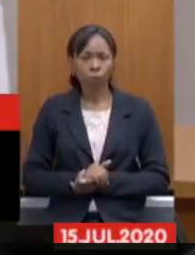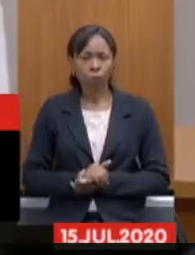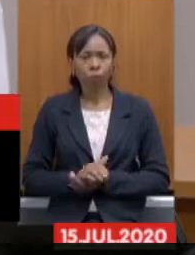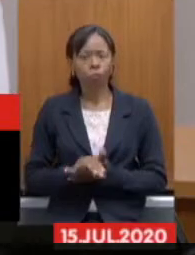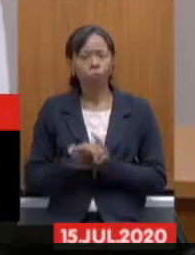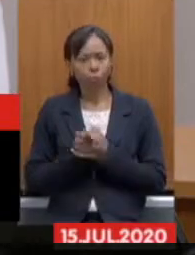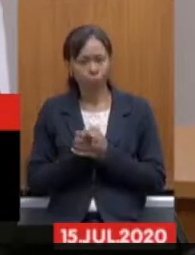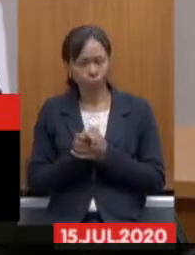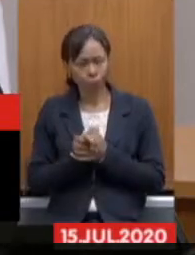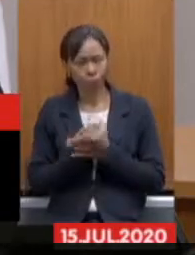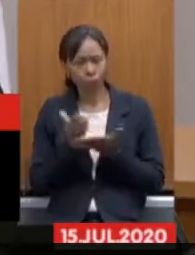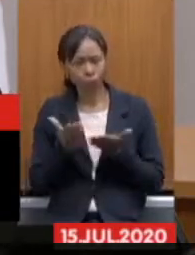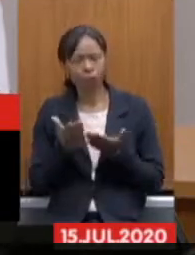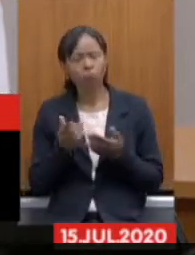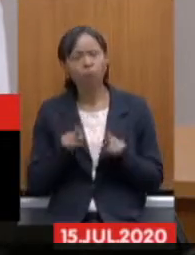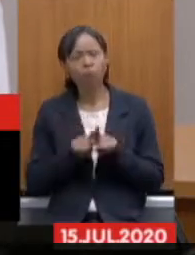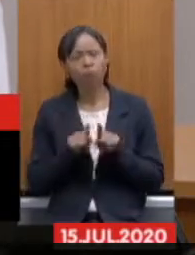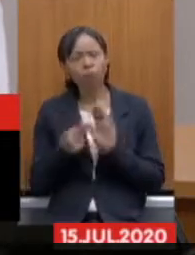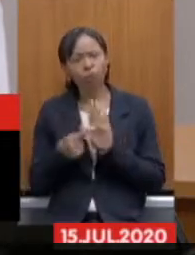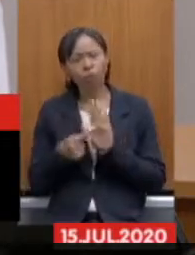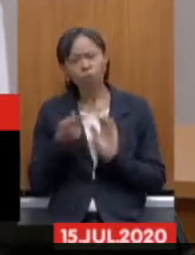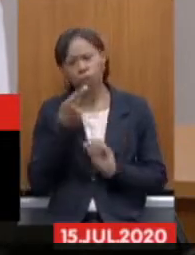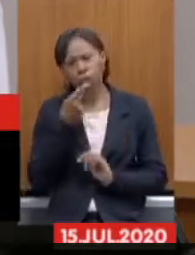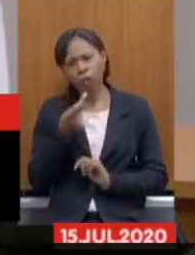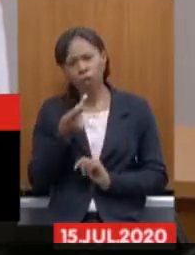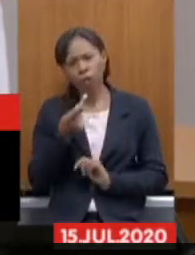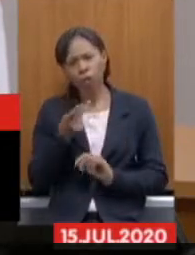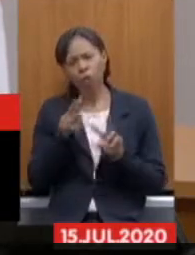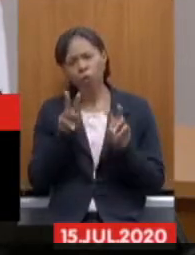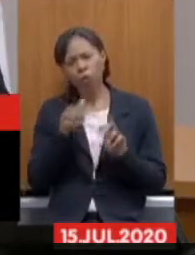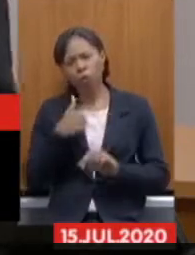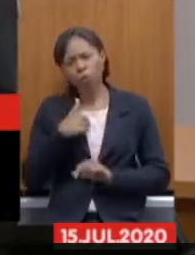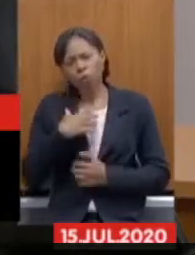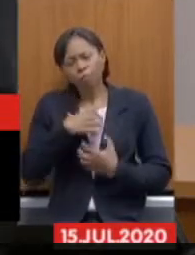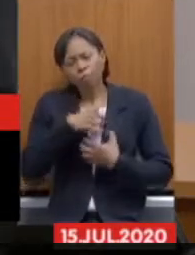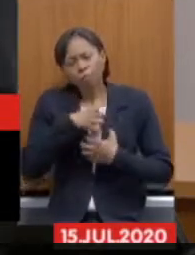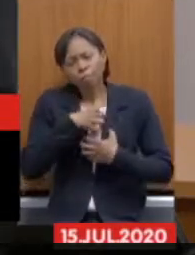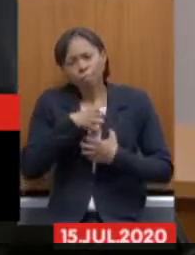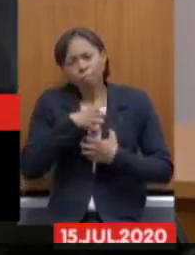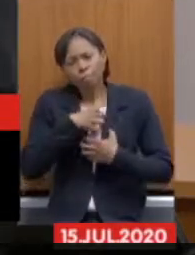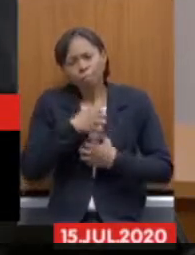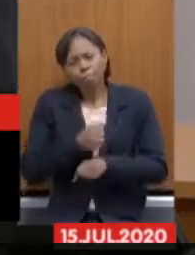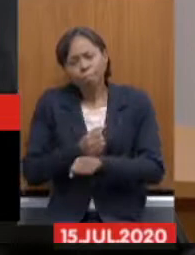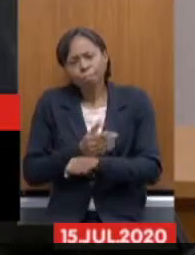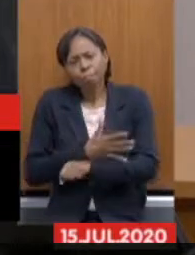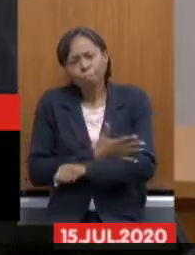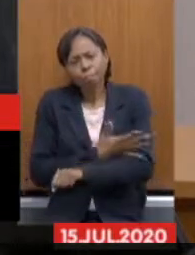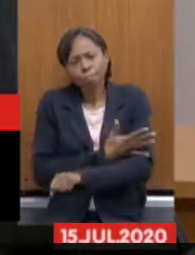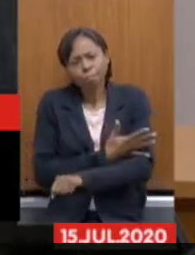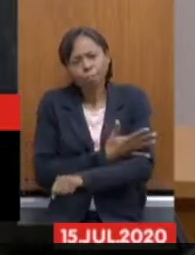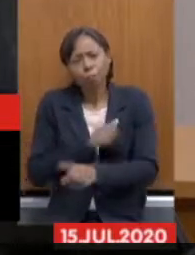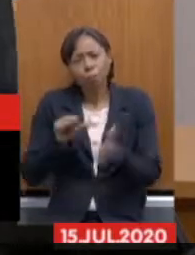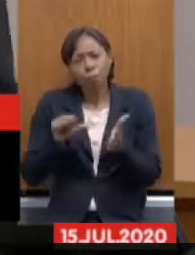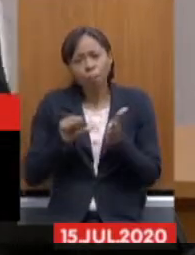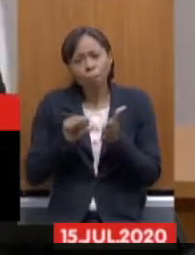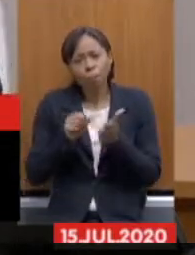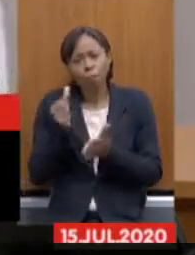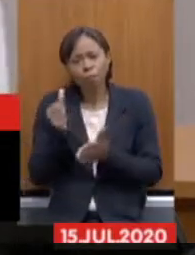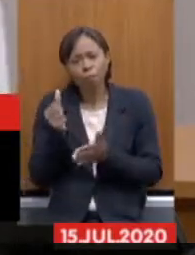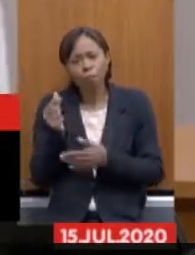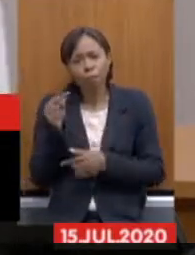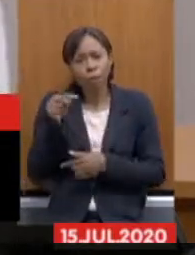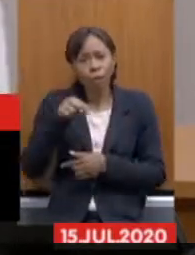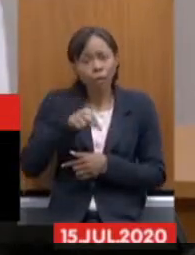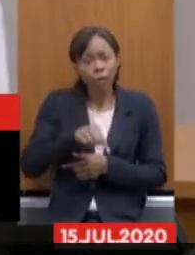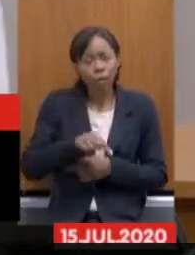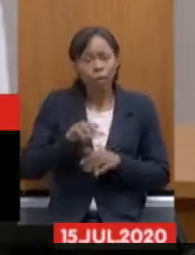digo também da minha emoção de estar aqui pela primeira vez nessa casa